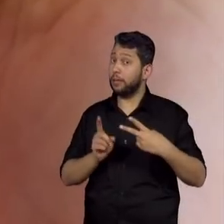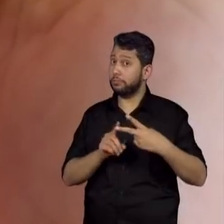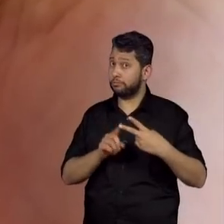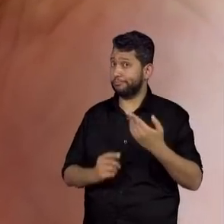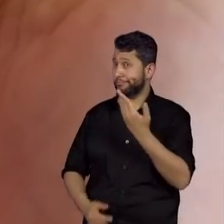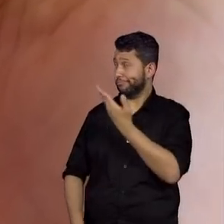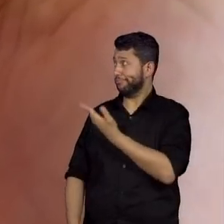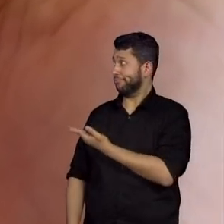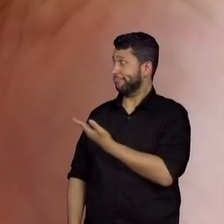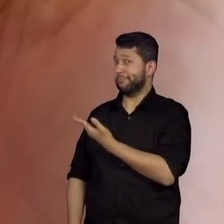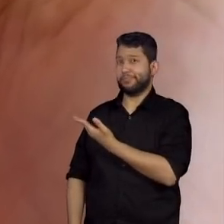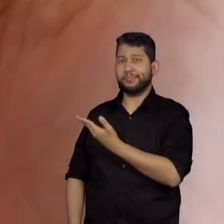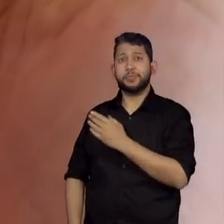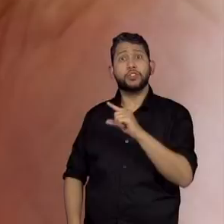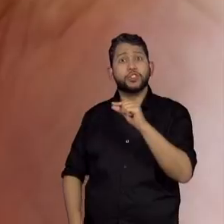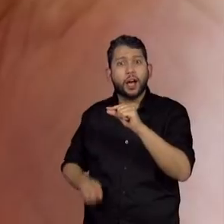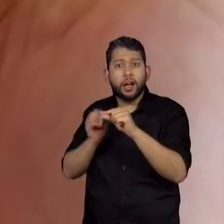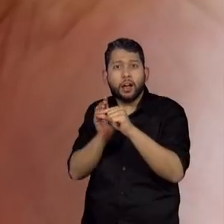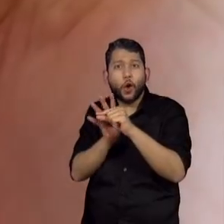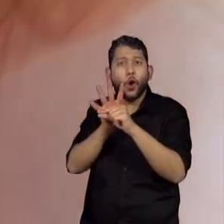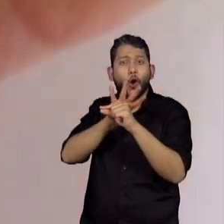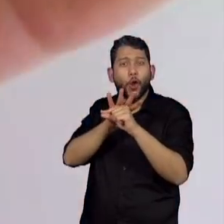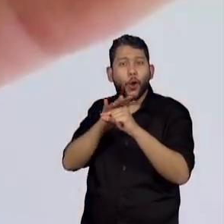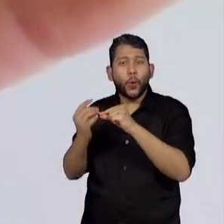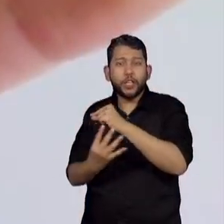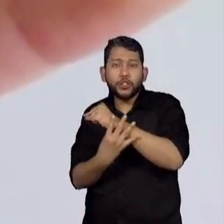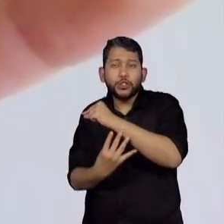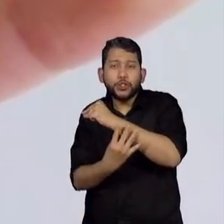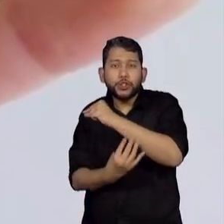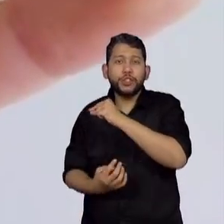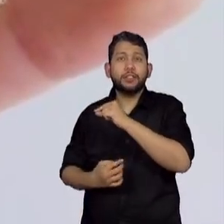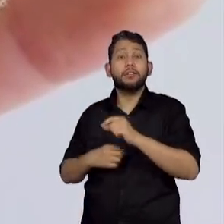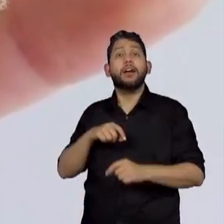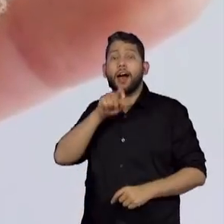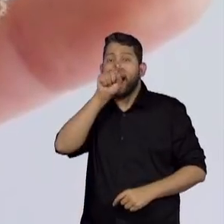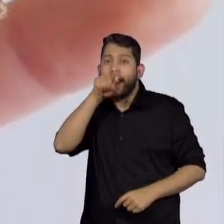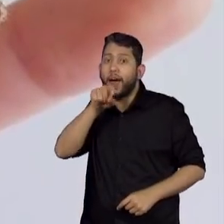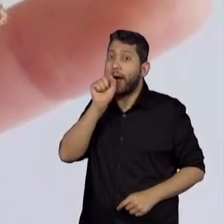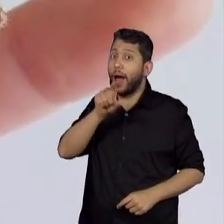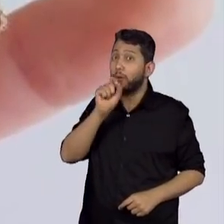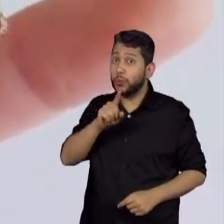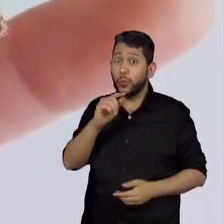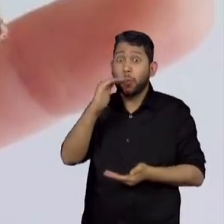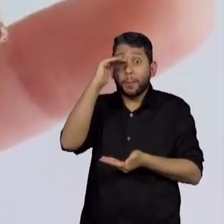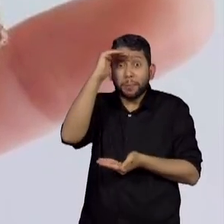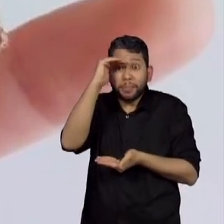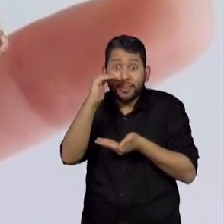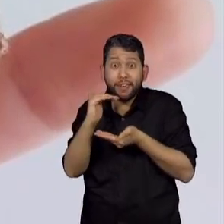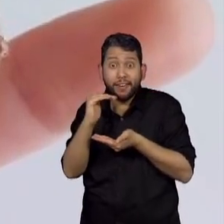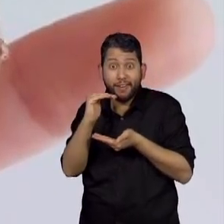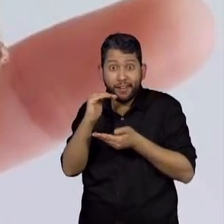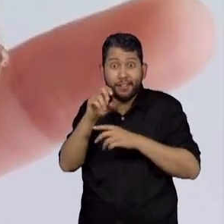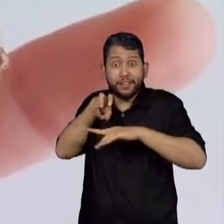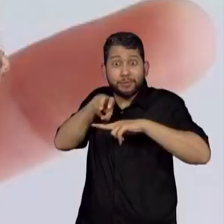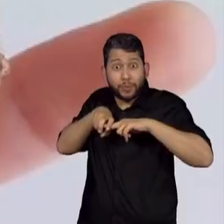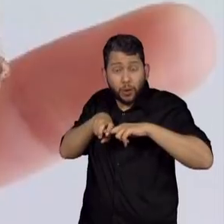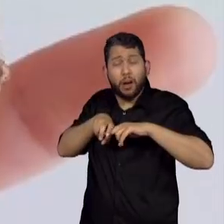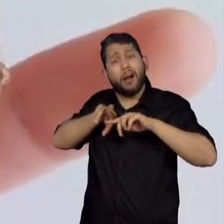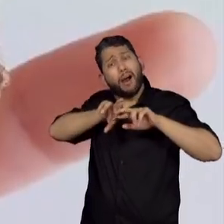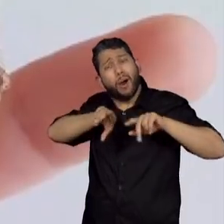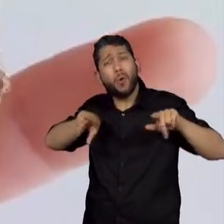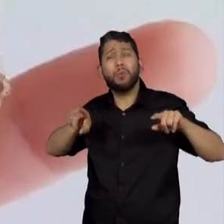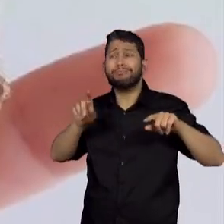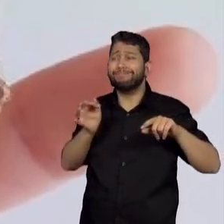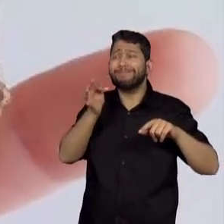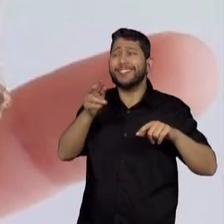coroa, que já está extinto, também teve a arara azul pequena. Então foram assim várias espécies ameaçadas de extinção,